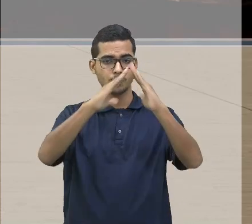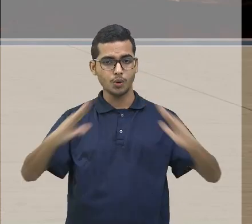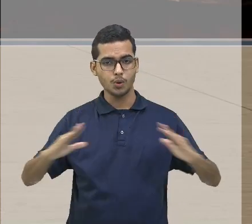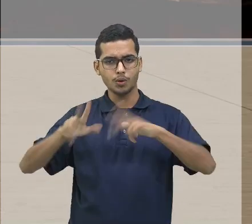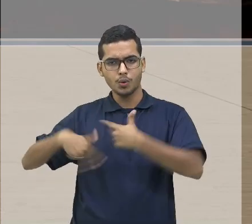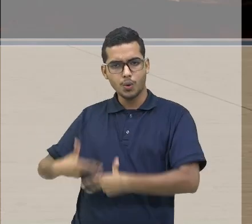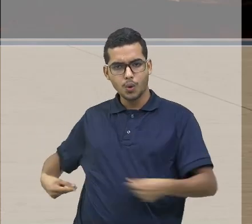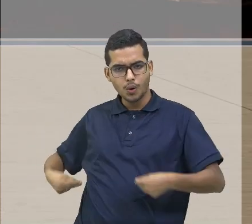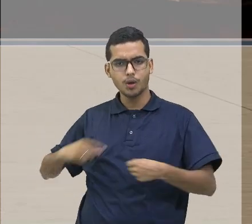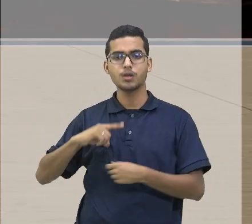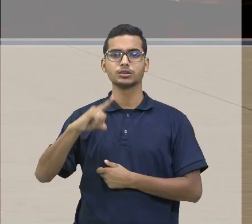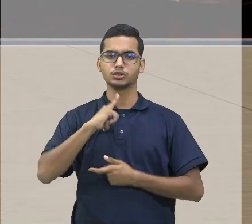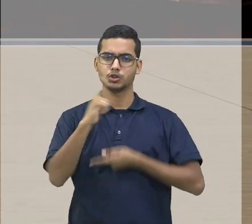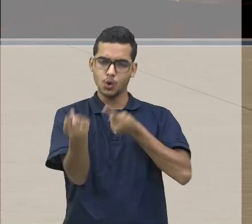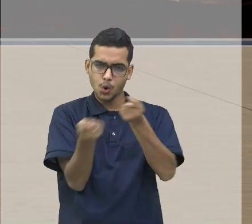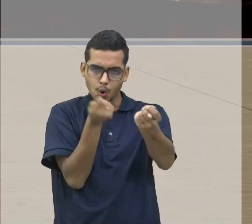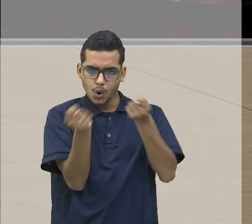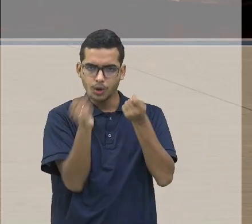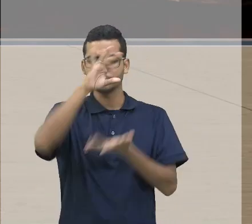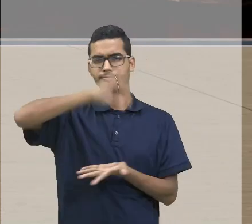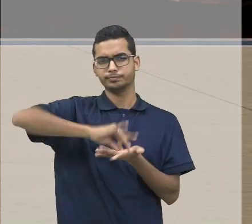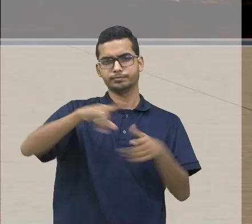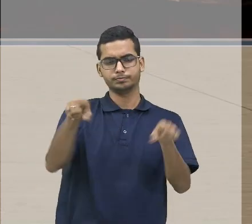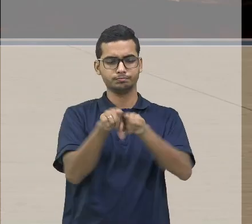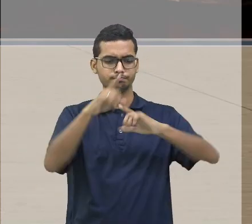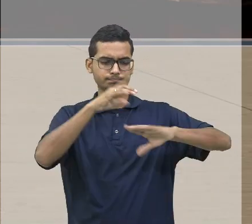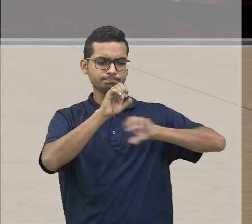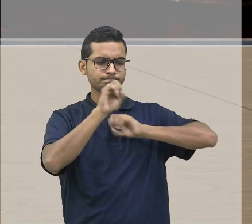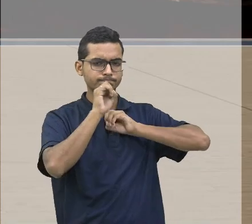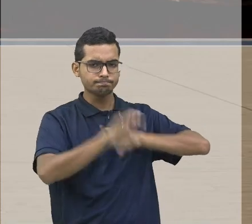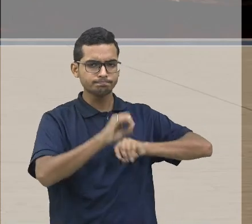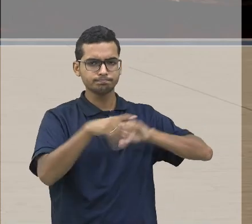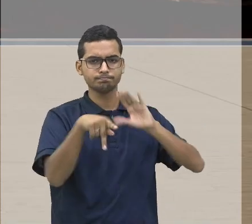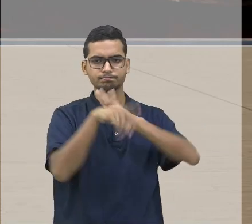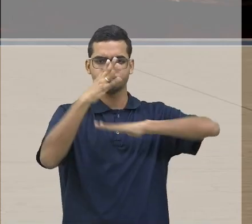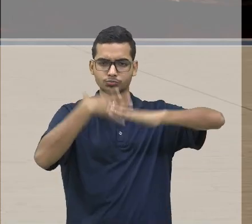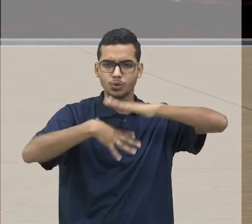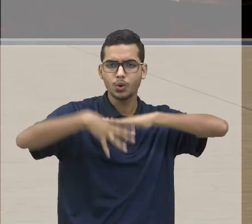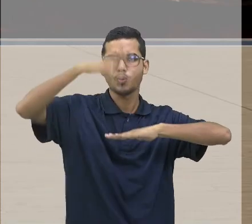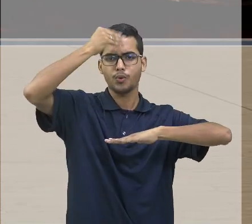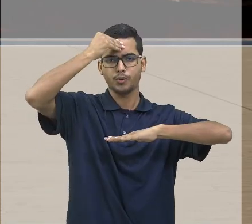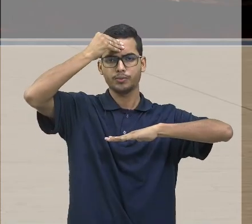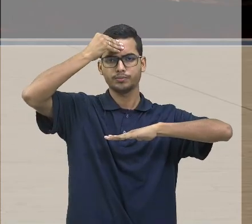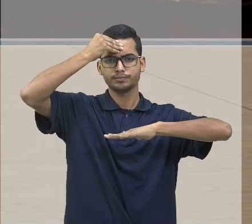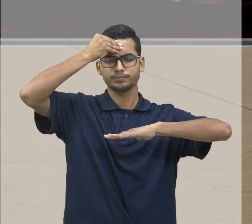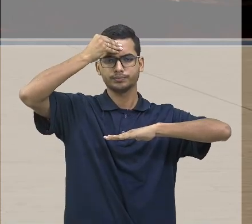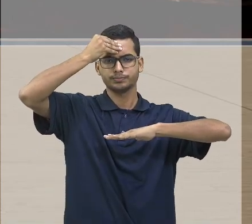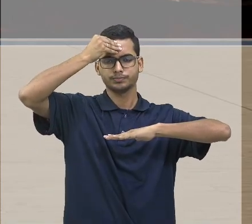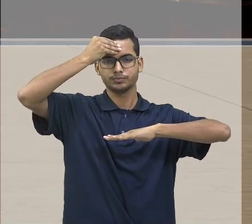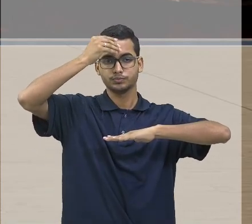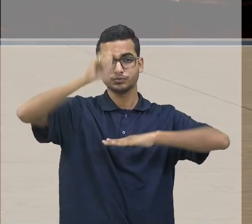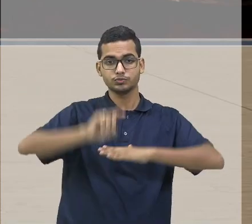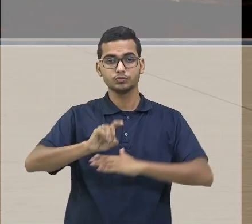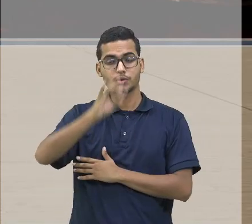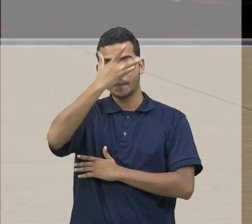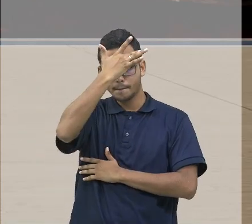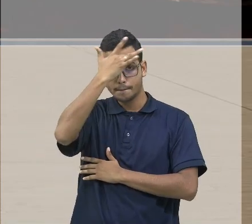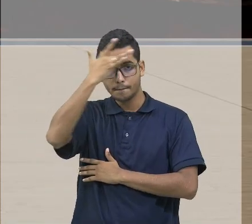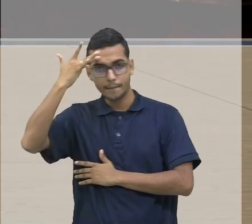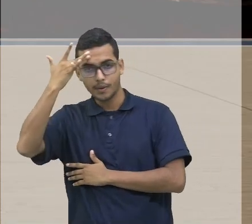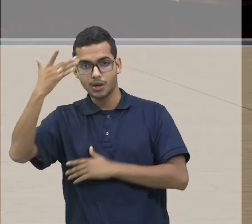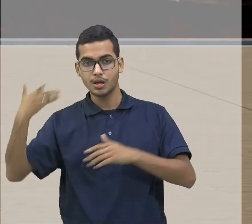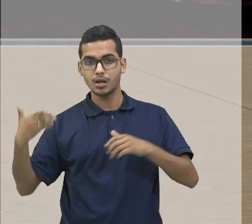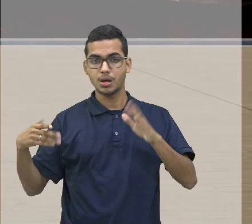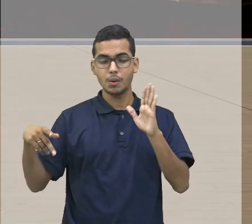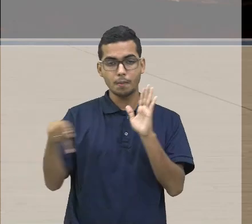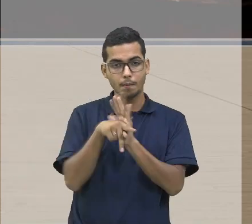detinha esse controle da alfabetização, ou seja, só as pessoas que faziam parte da igreja,